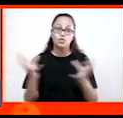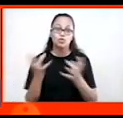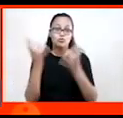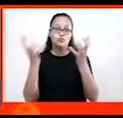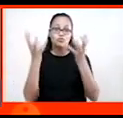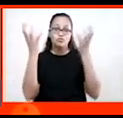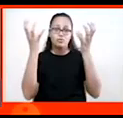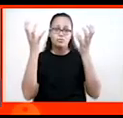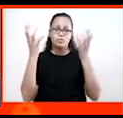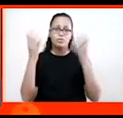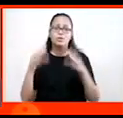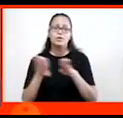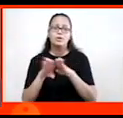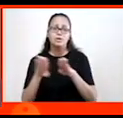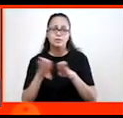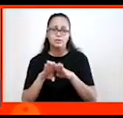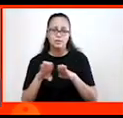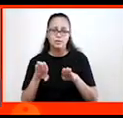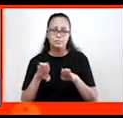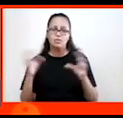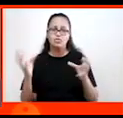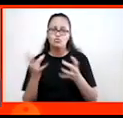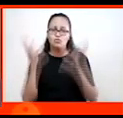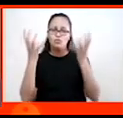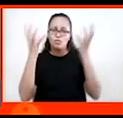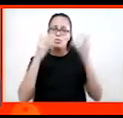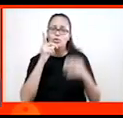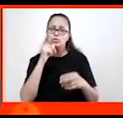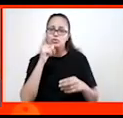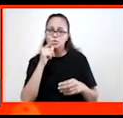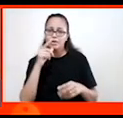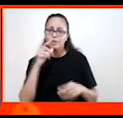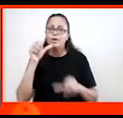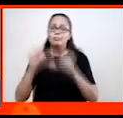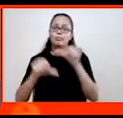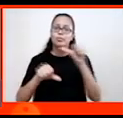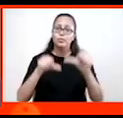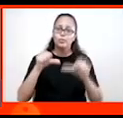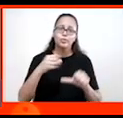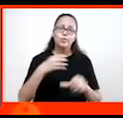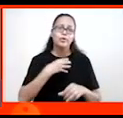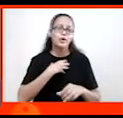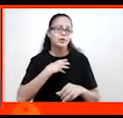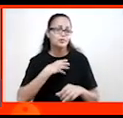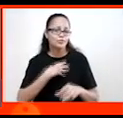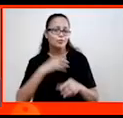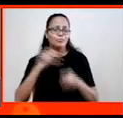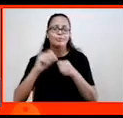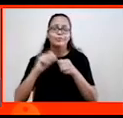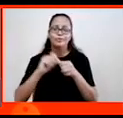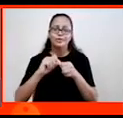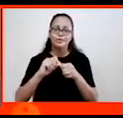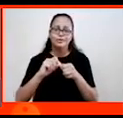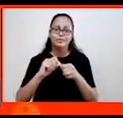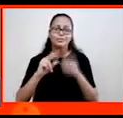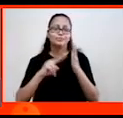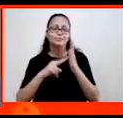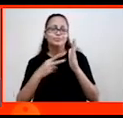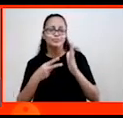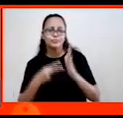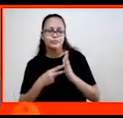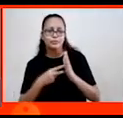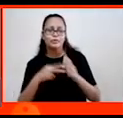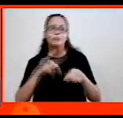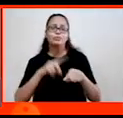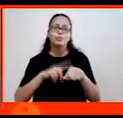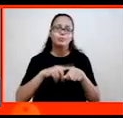principalmente, movidas pela pressão do vapor de água, alterou as formas de produção de modo tão significativo que esse